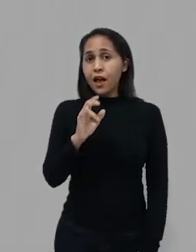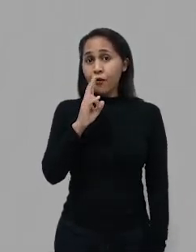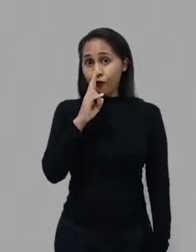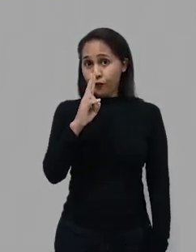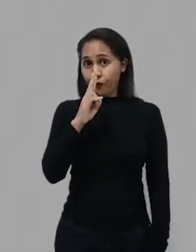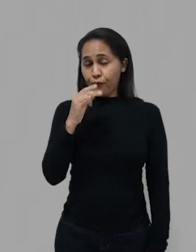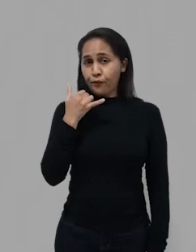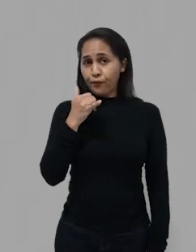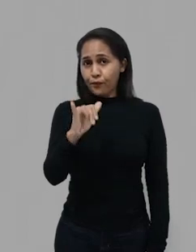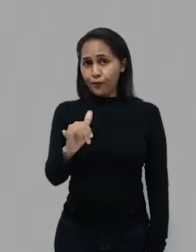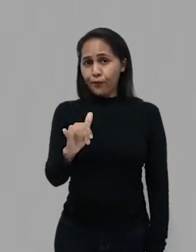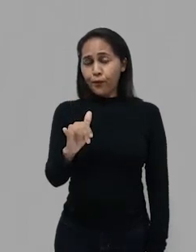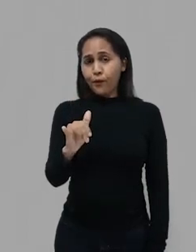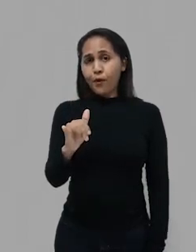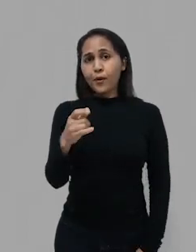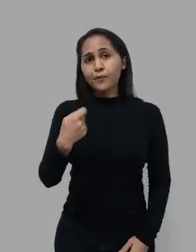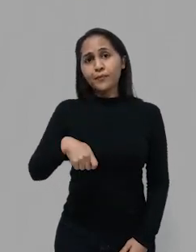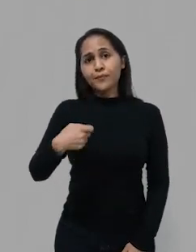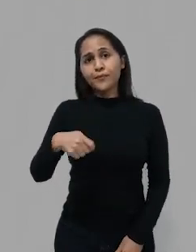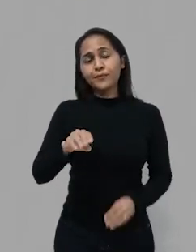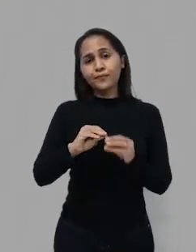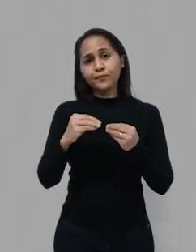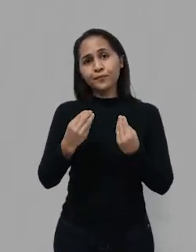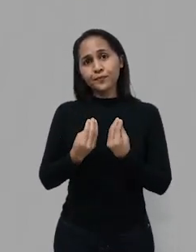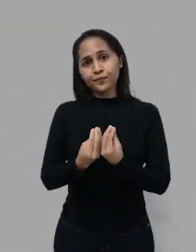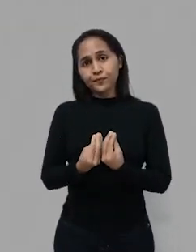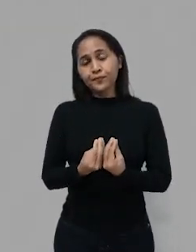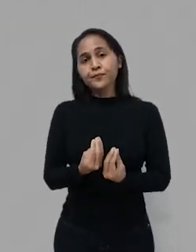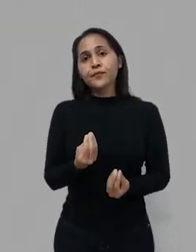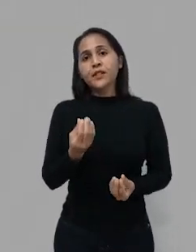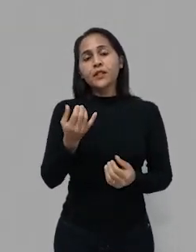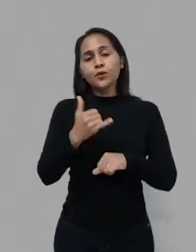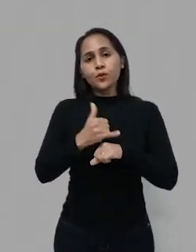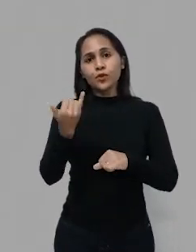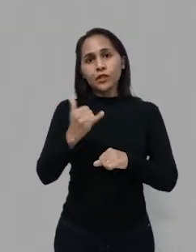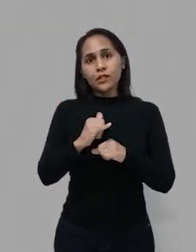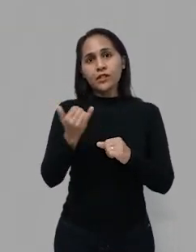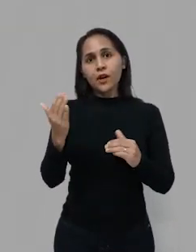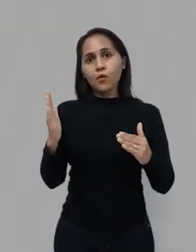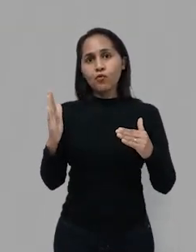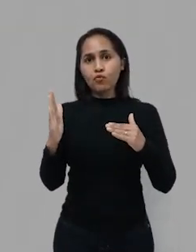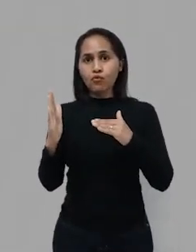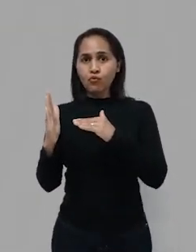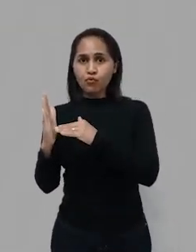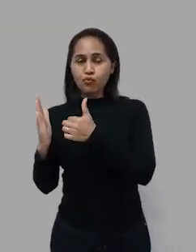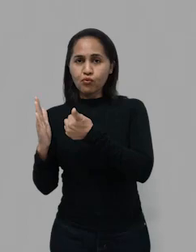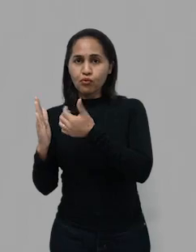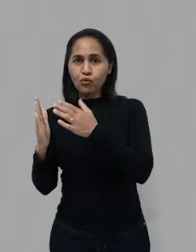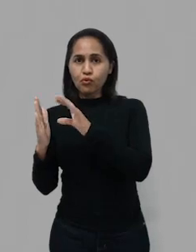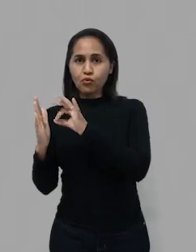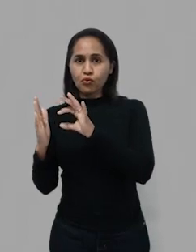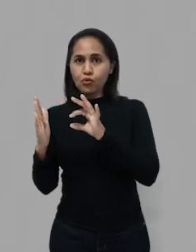forte, precisamos ter substâncias que apresentam um grau de ionização próximo de 100%.